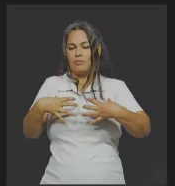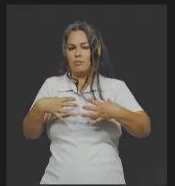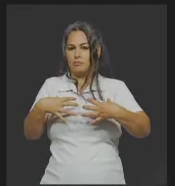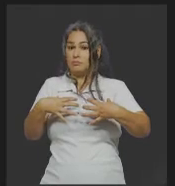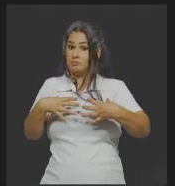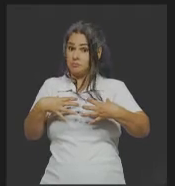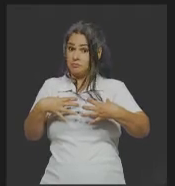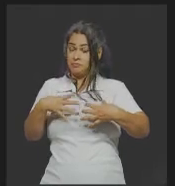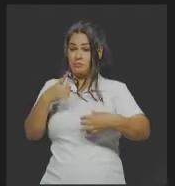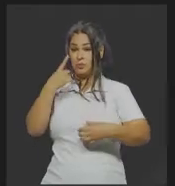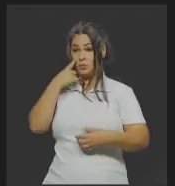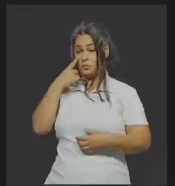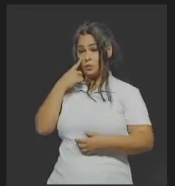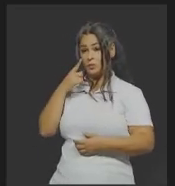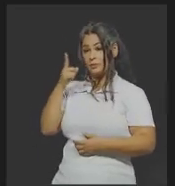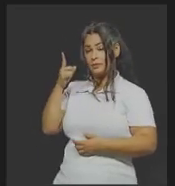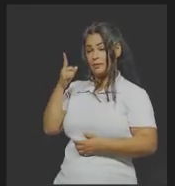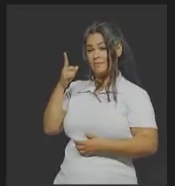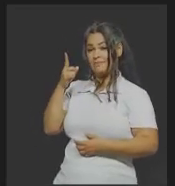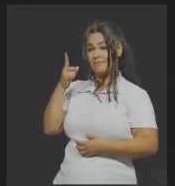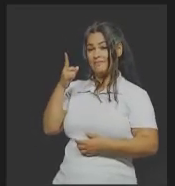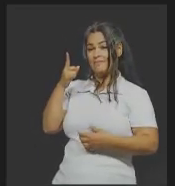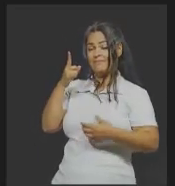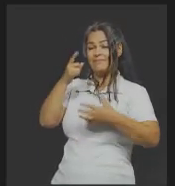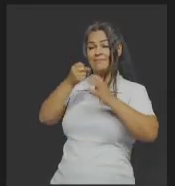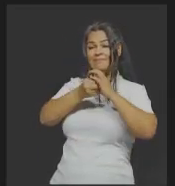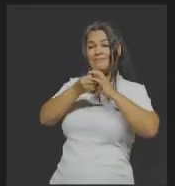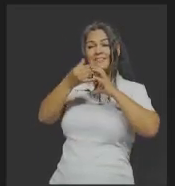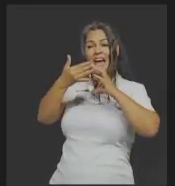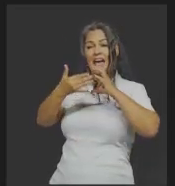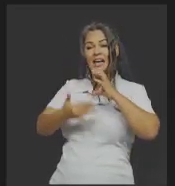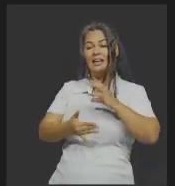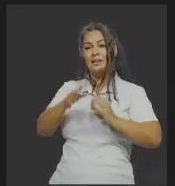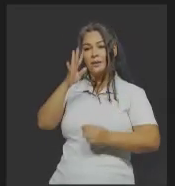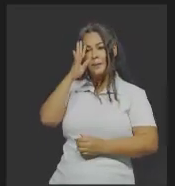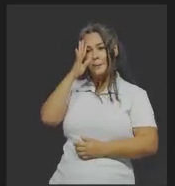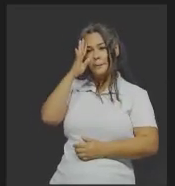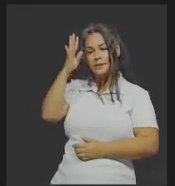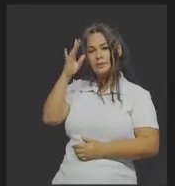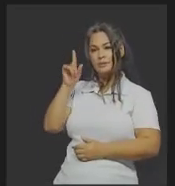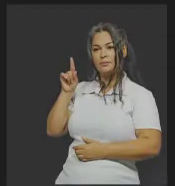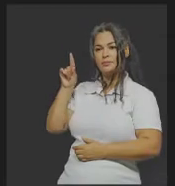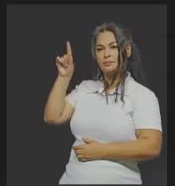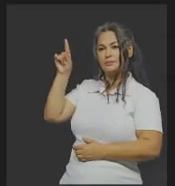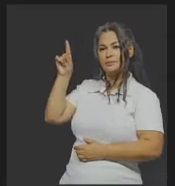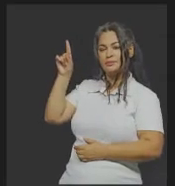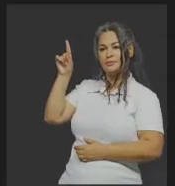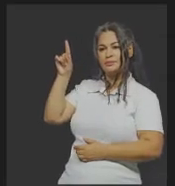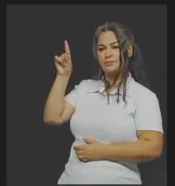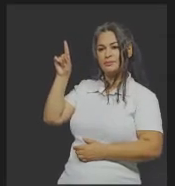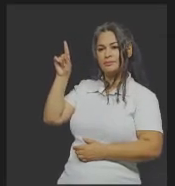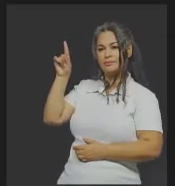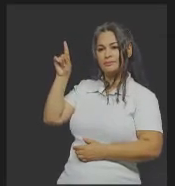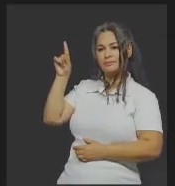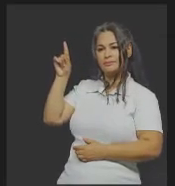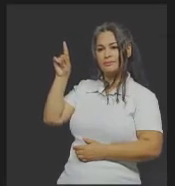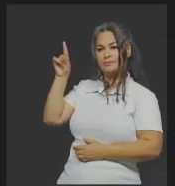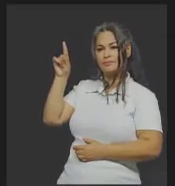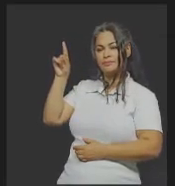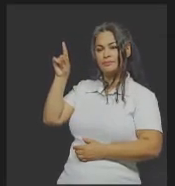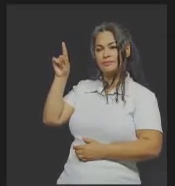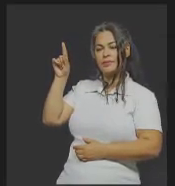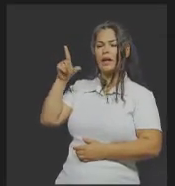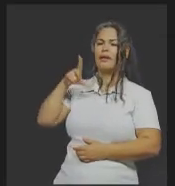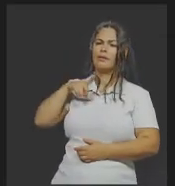Bom, e aqui vai os pontos principais. Então nós vimos os componentes e funções do sistema endócrino, lembrando aí que nós temos